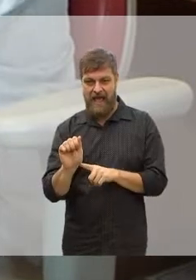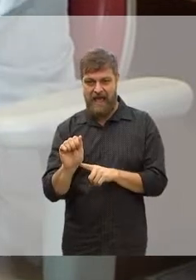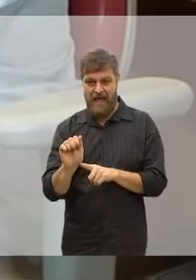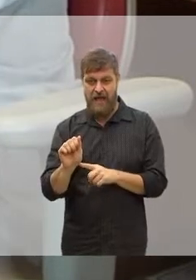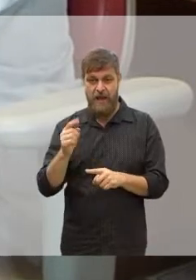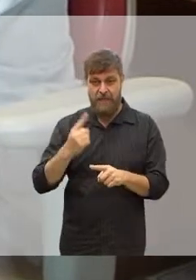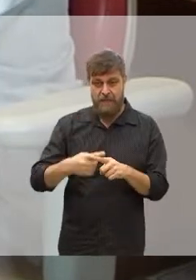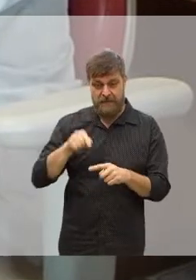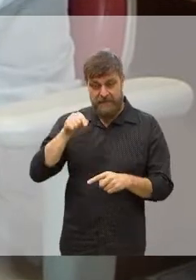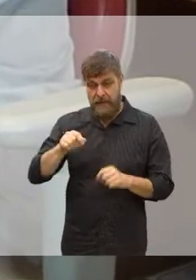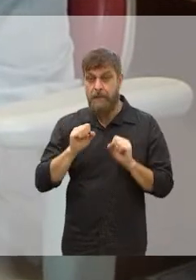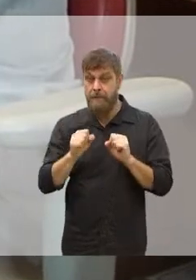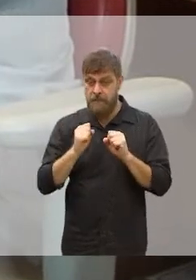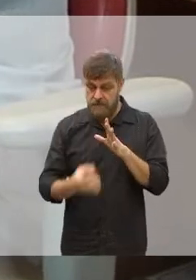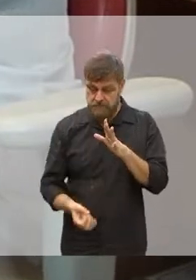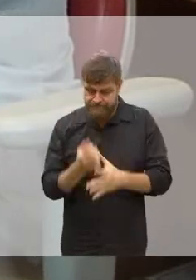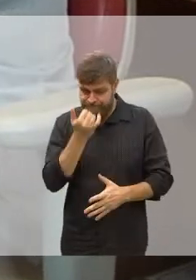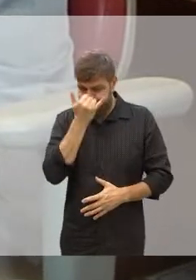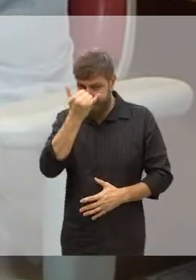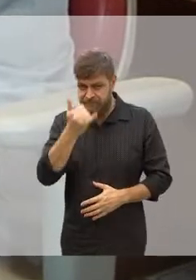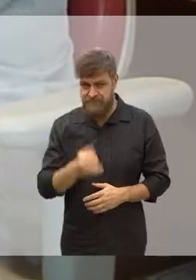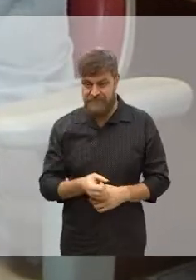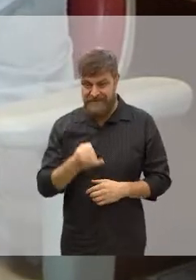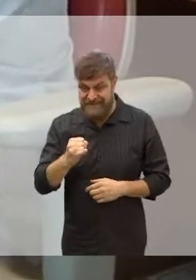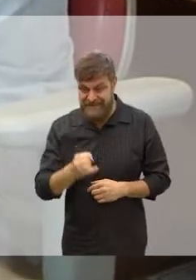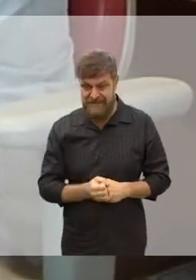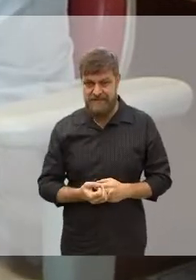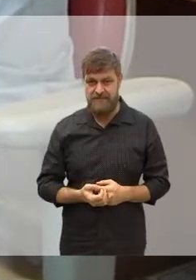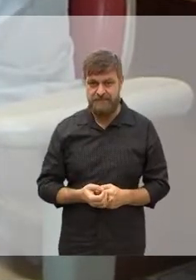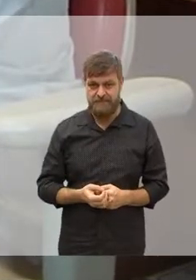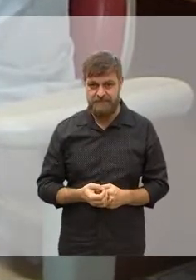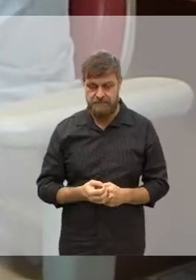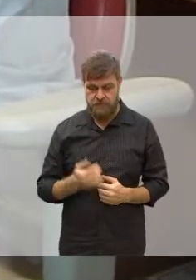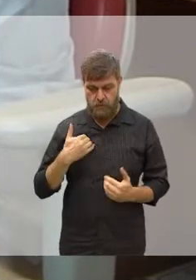ser uma vitamina que pode, quando vai diretamente